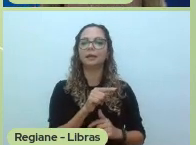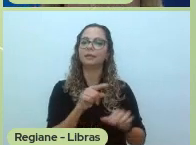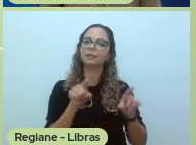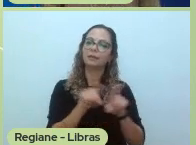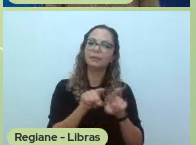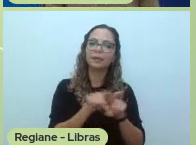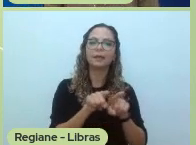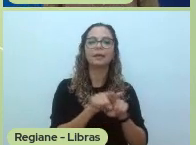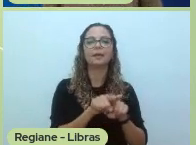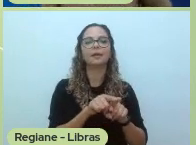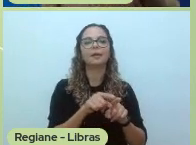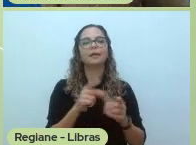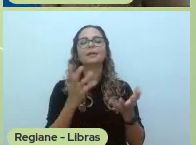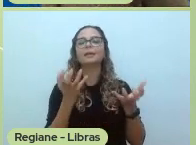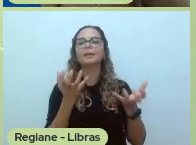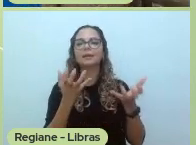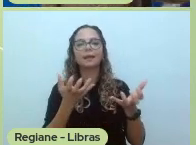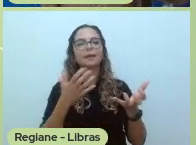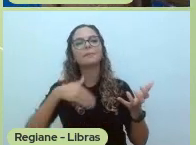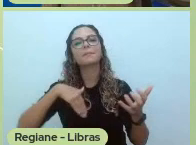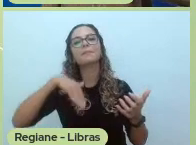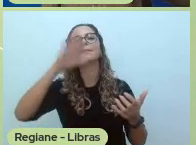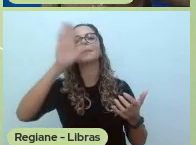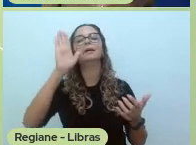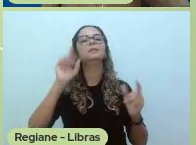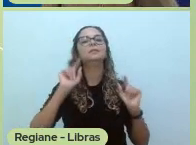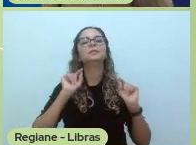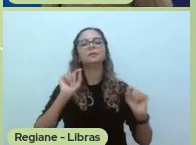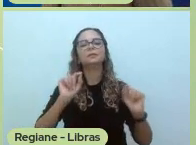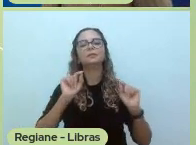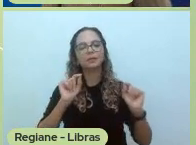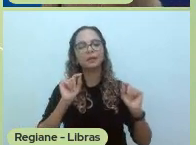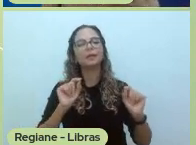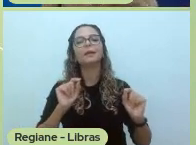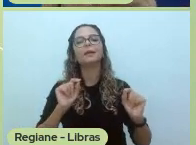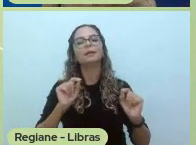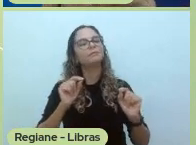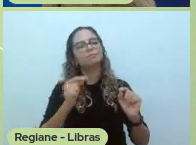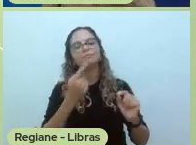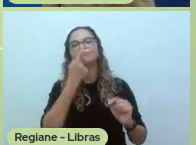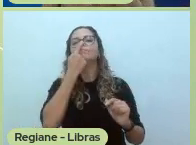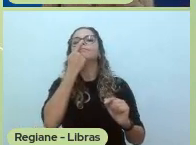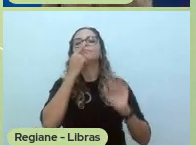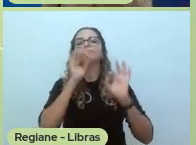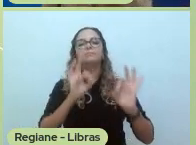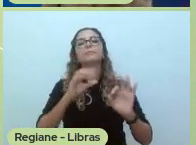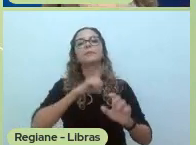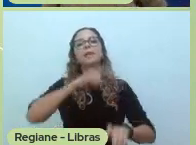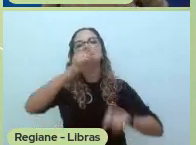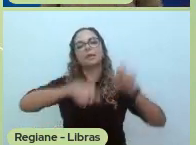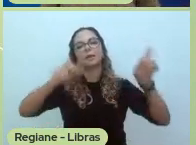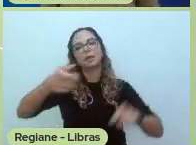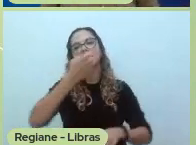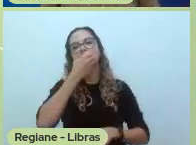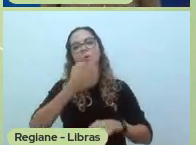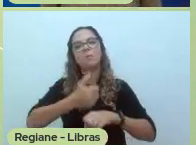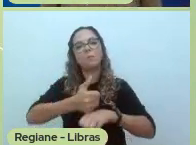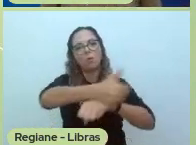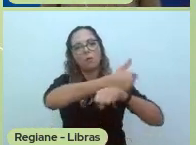a gente quer tornar cada vez mais familiar, né? Existem bons profissionais em todos os pilares, em todas